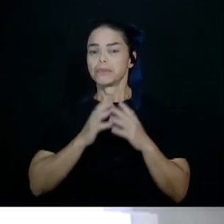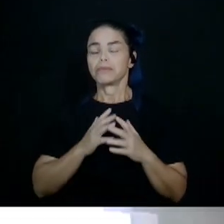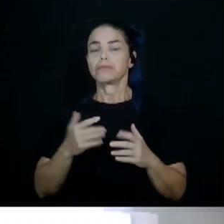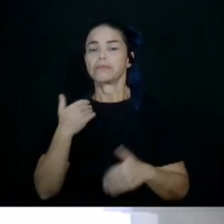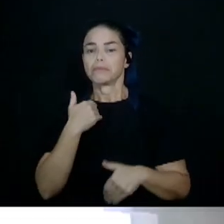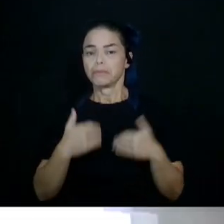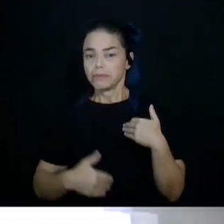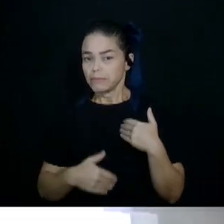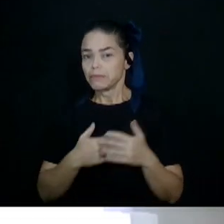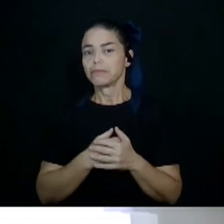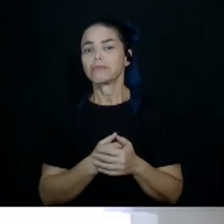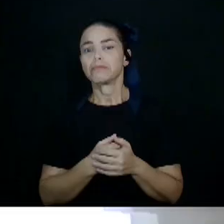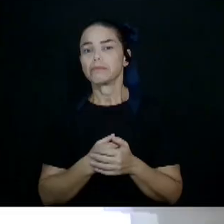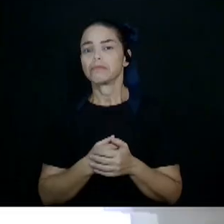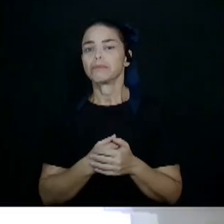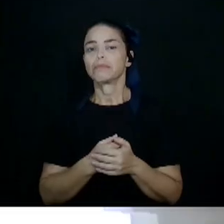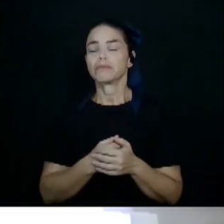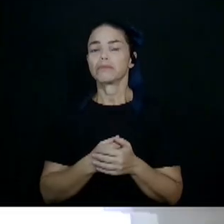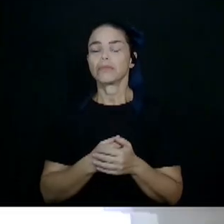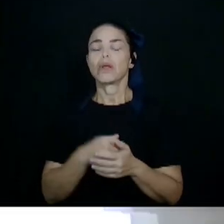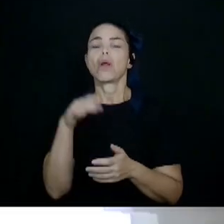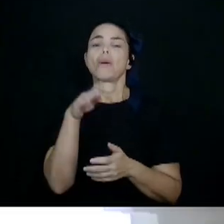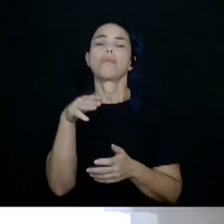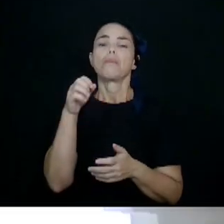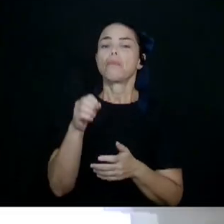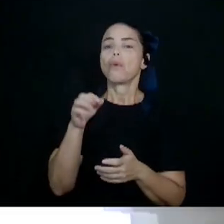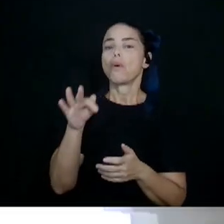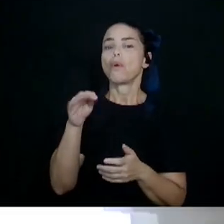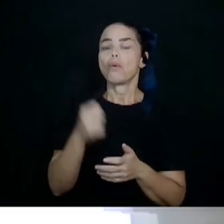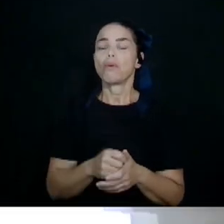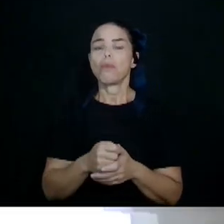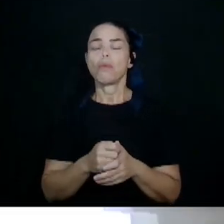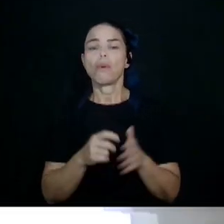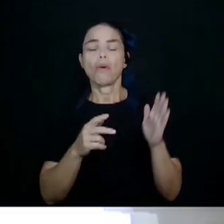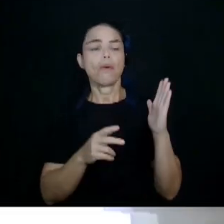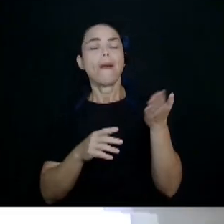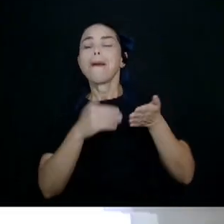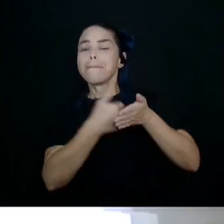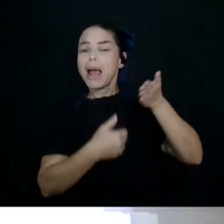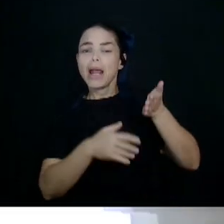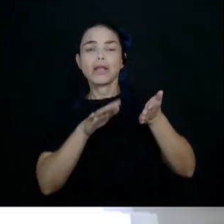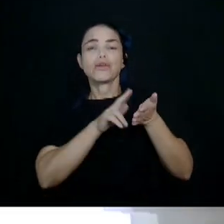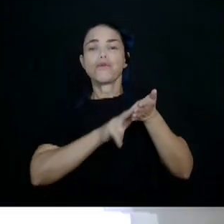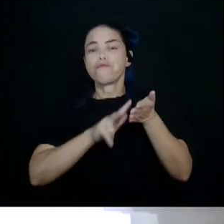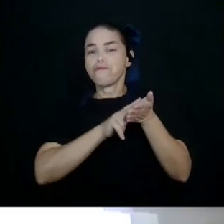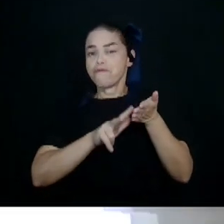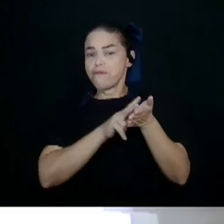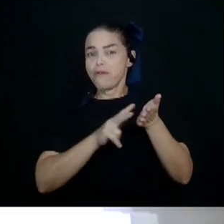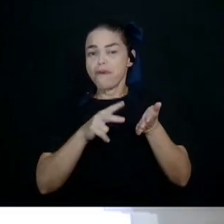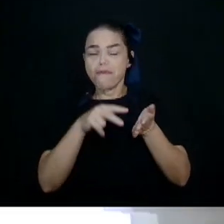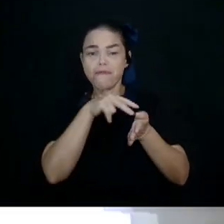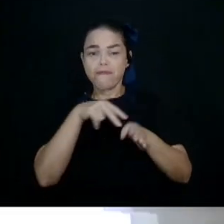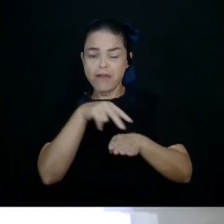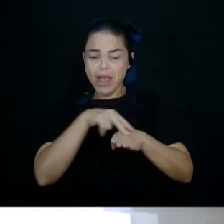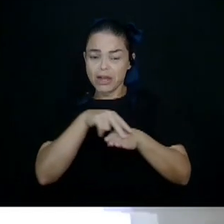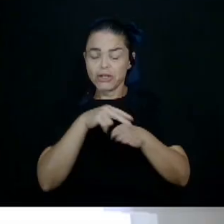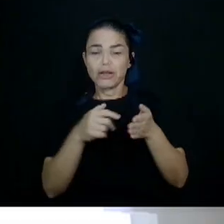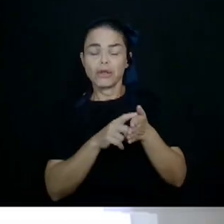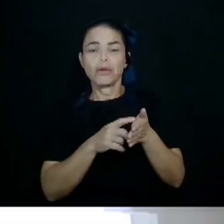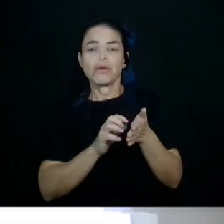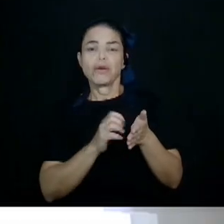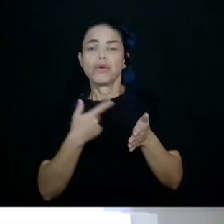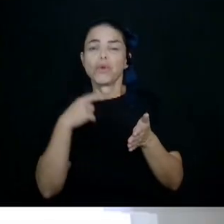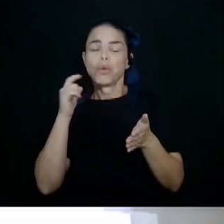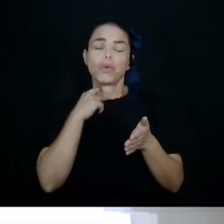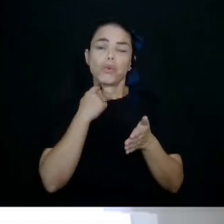levar a mofo, a riscos de doenças respiratórias, porque vai acumulando poeira, né? Então, não é só o